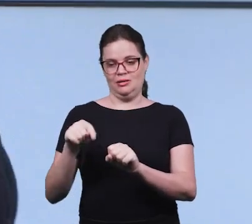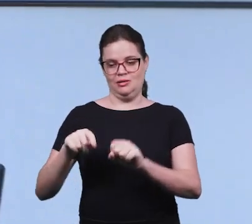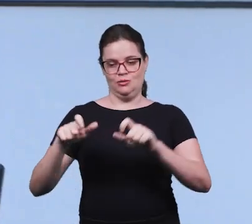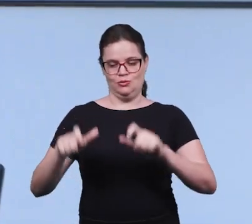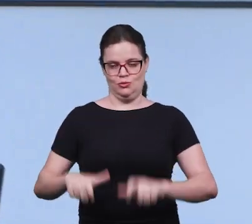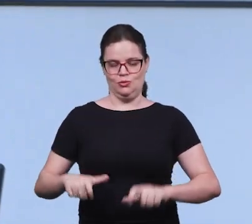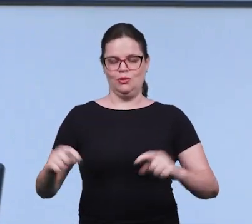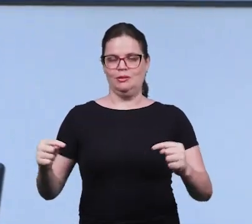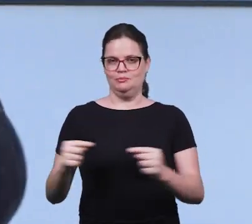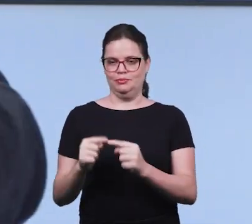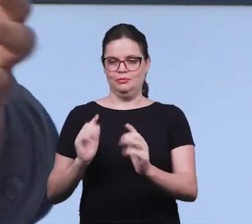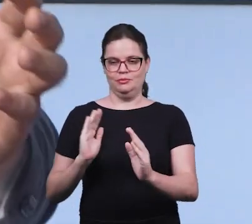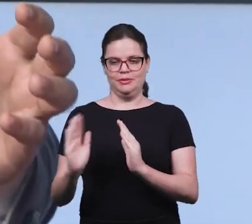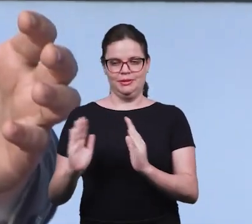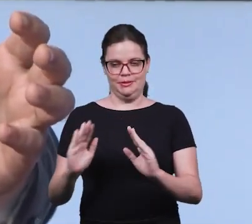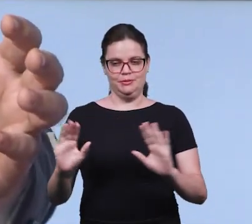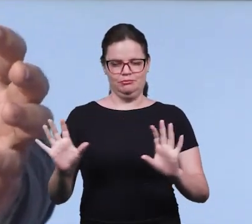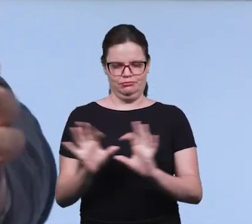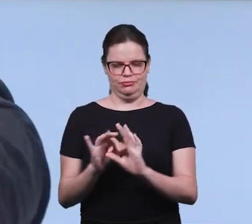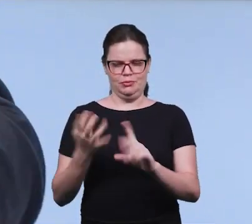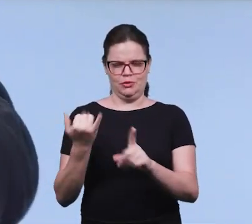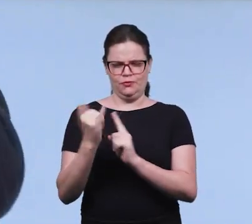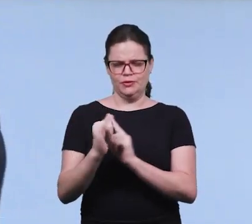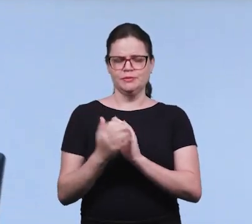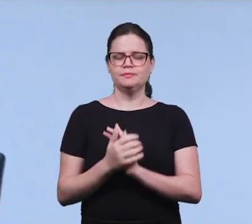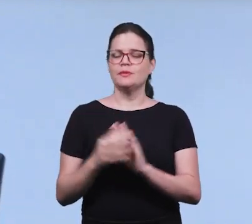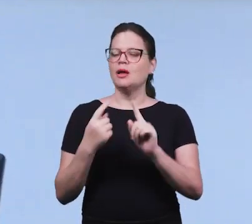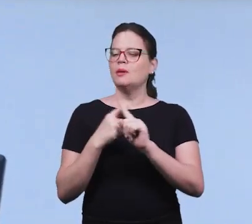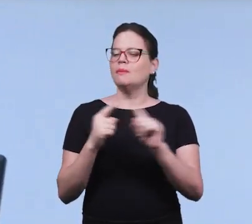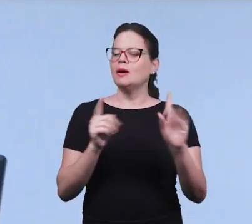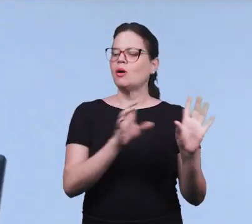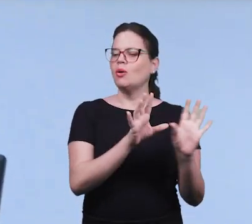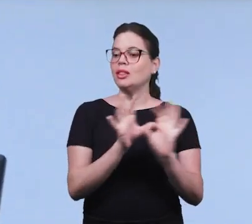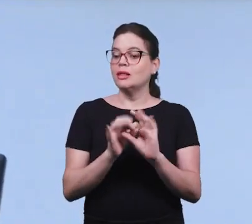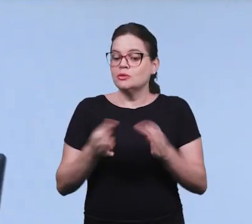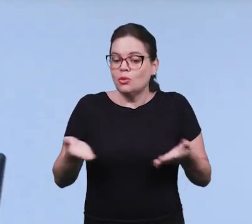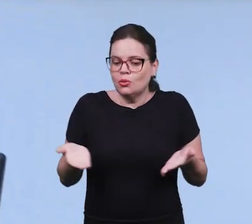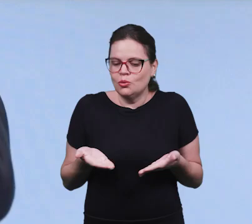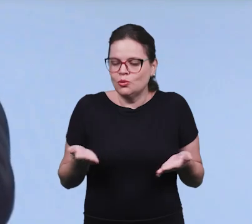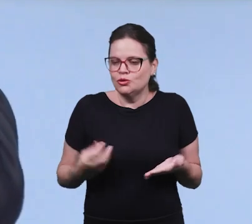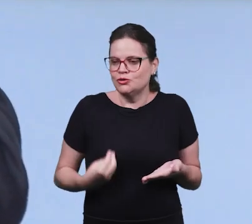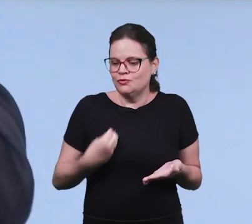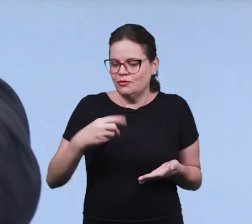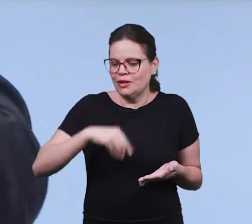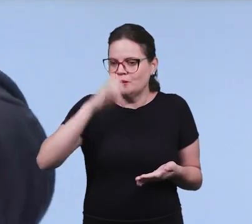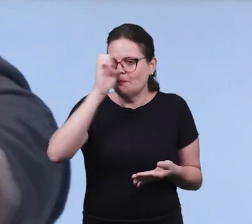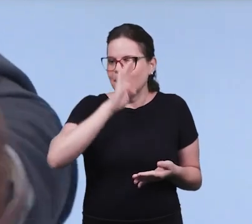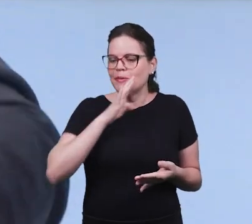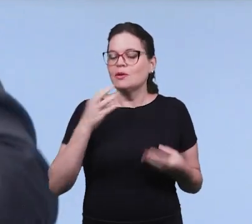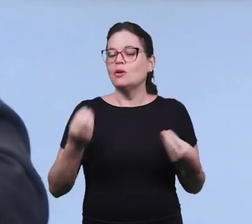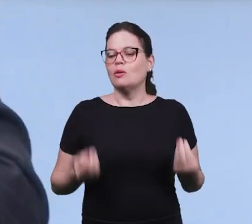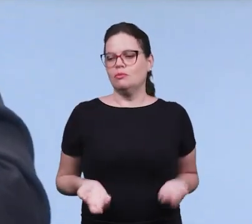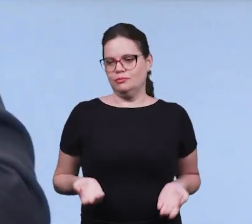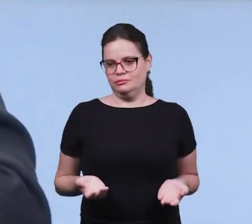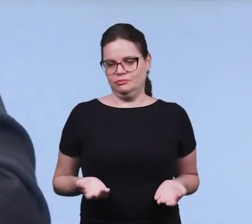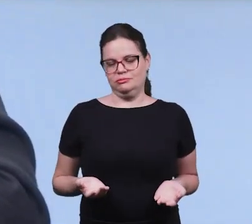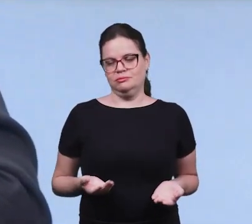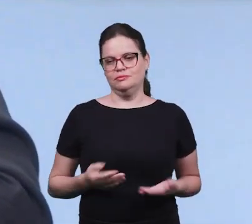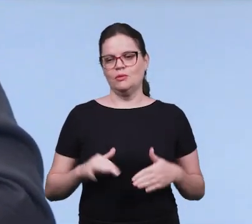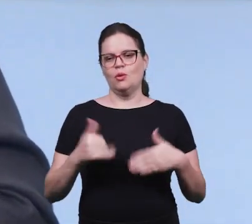A partir desse contexto, nós podemos agora trazer um pouco para a nossa realidade no Brasil. Qual